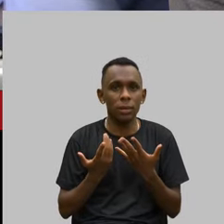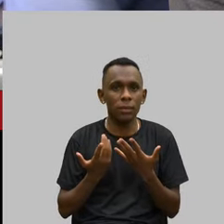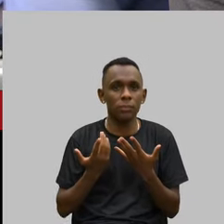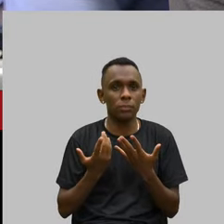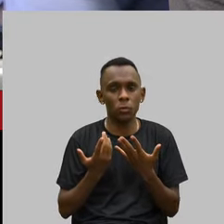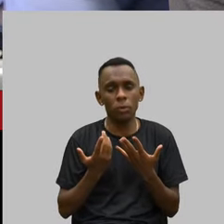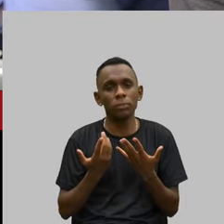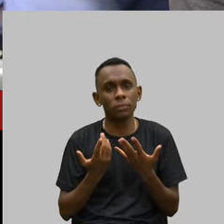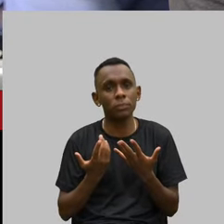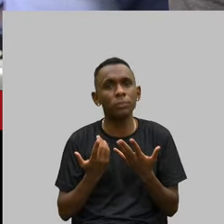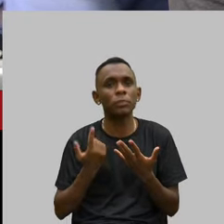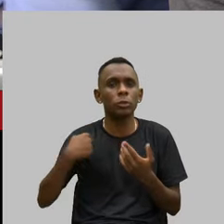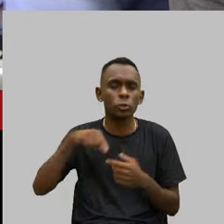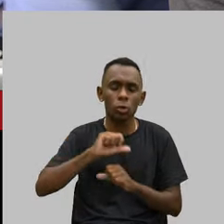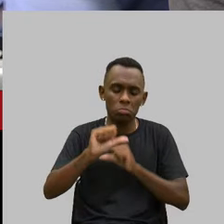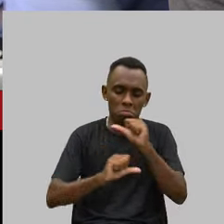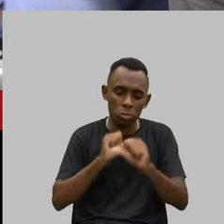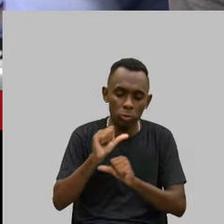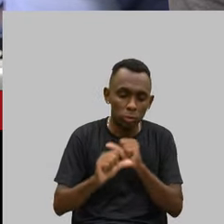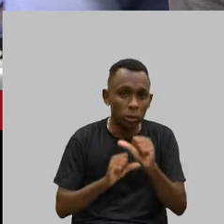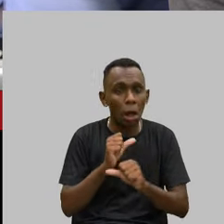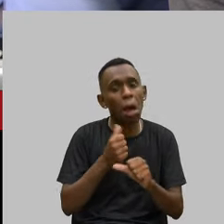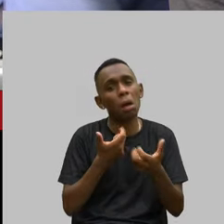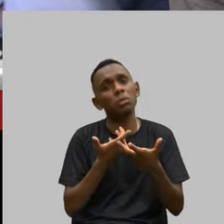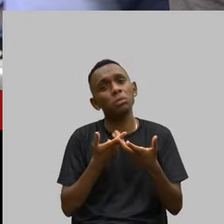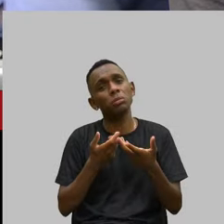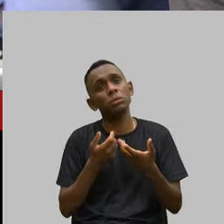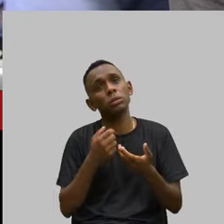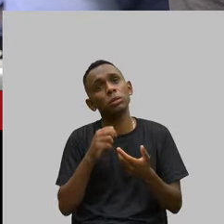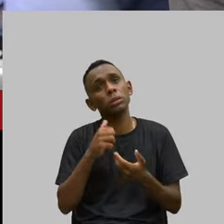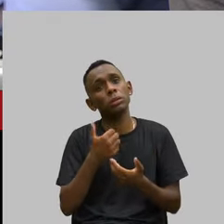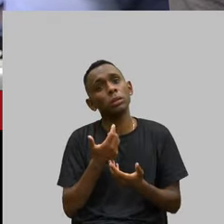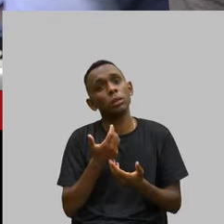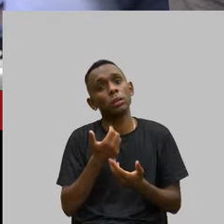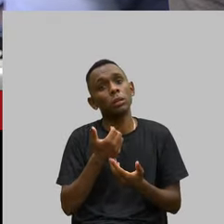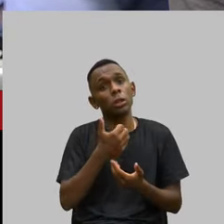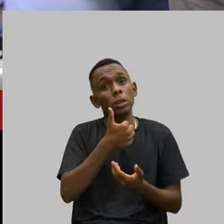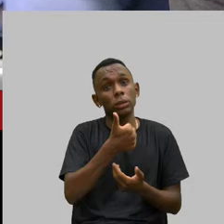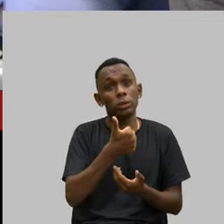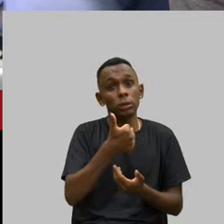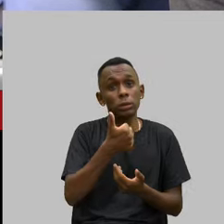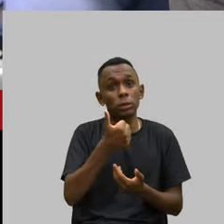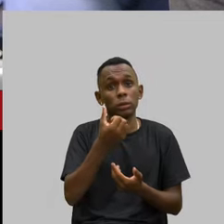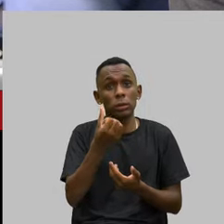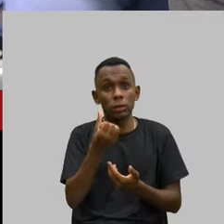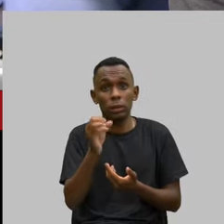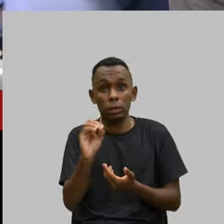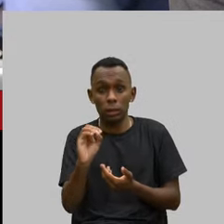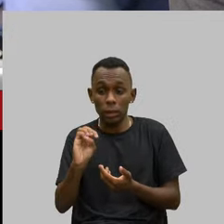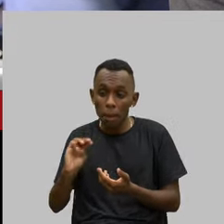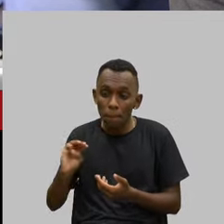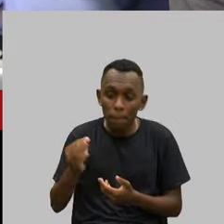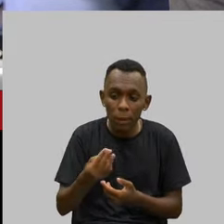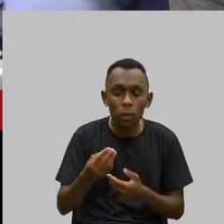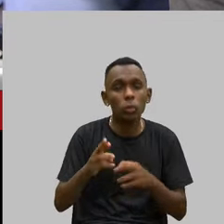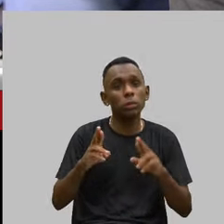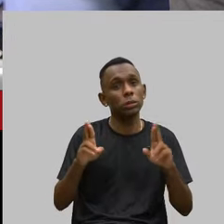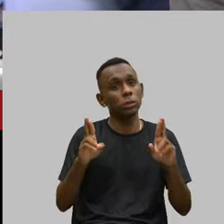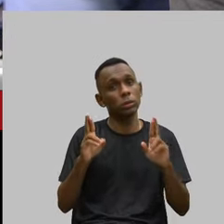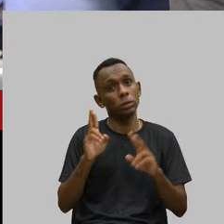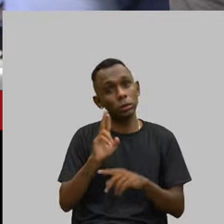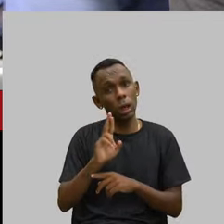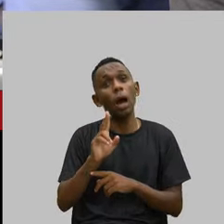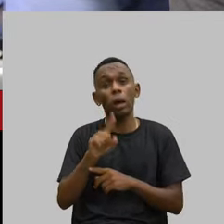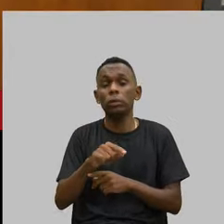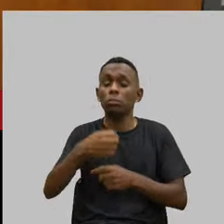estatísticos ela saiu de algo próximo de para 160 bilhões reais isso é algo que tá